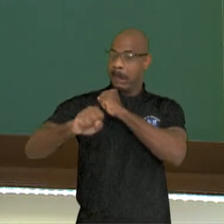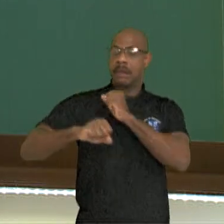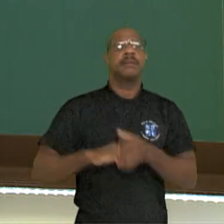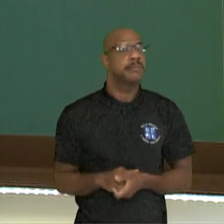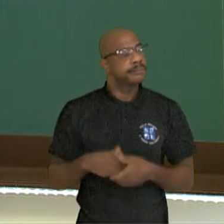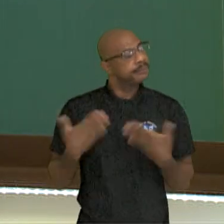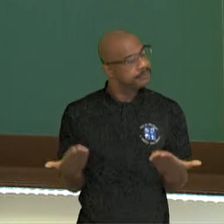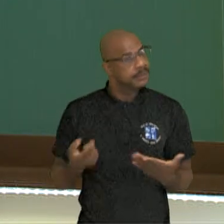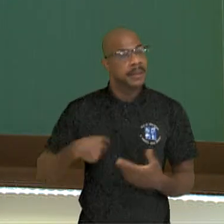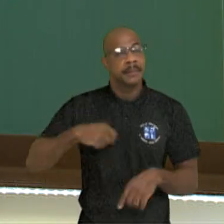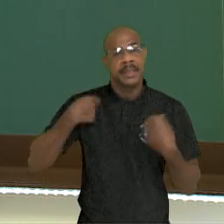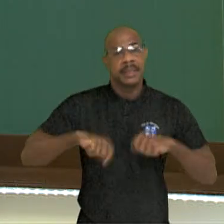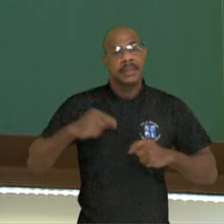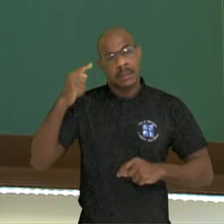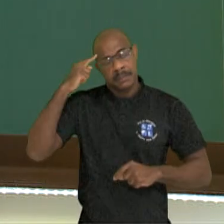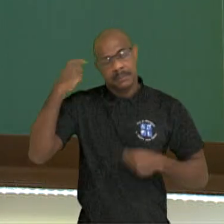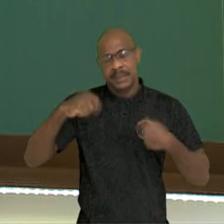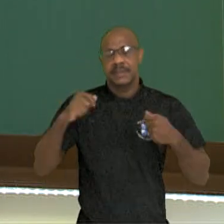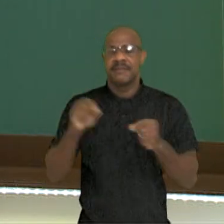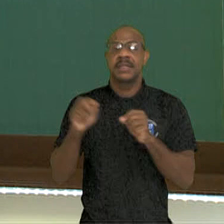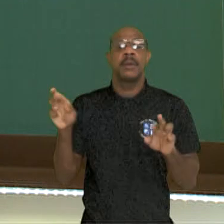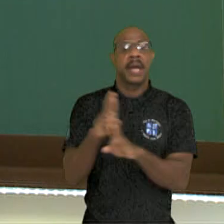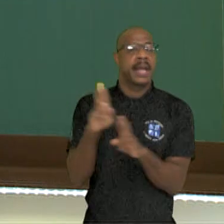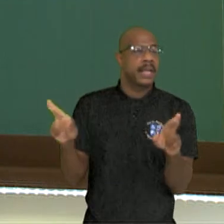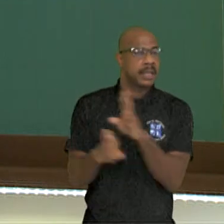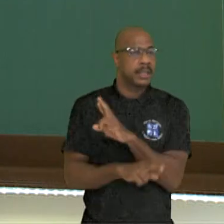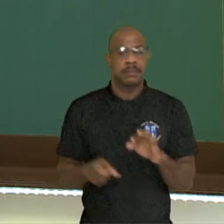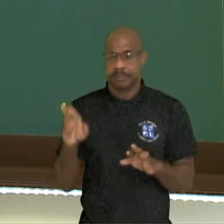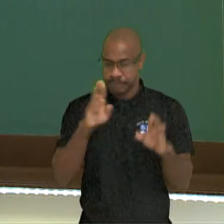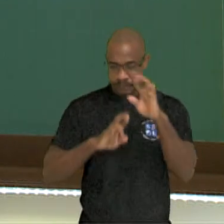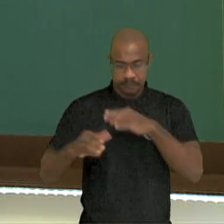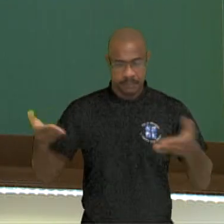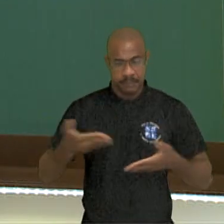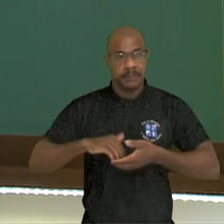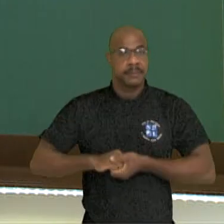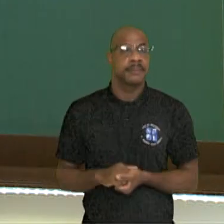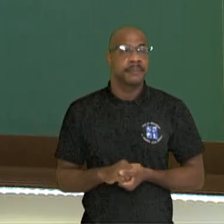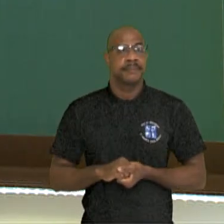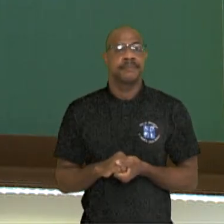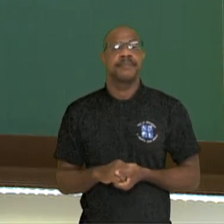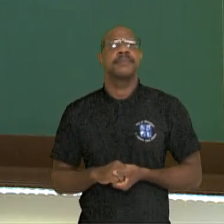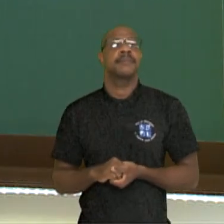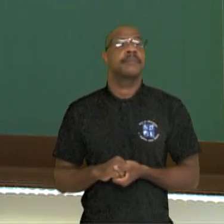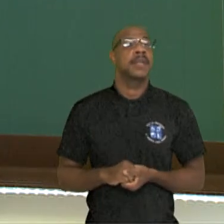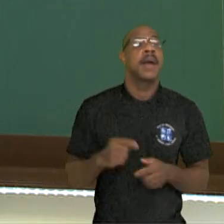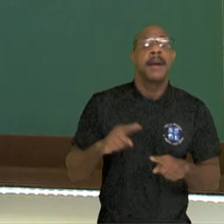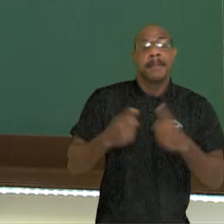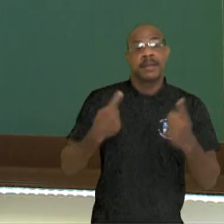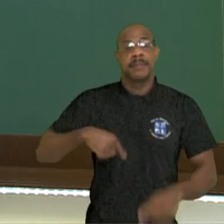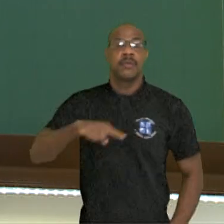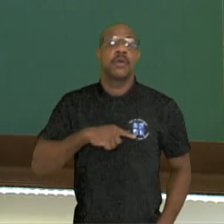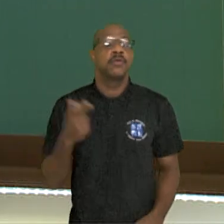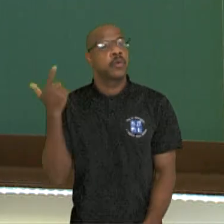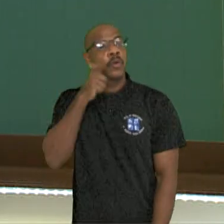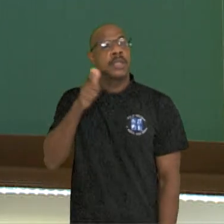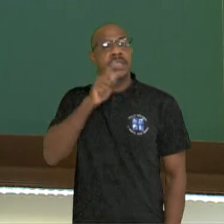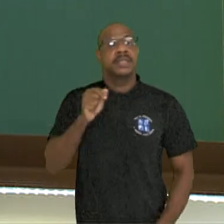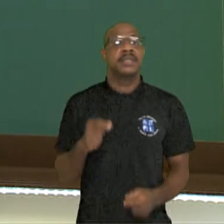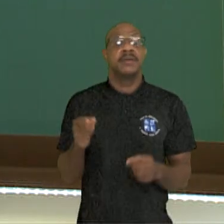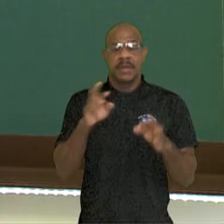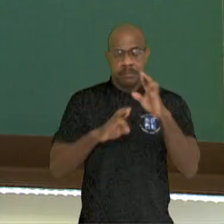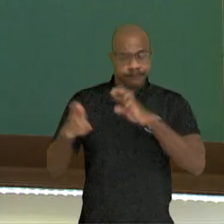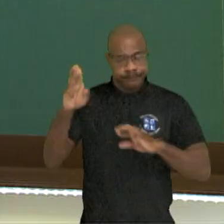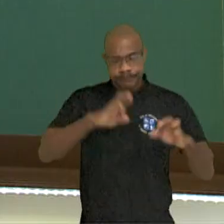que a gente faça algumas relações, algumas análises. Mas, para que a gente consiga fazer essas análises,